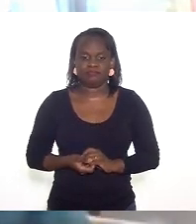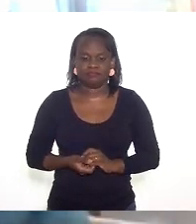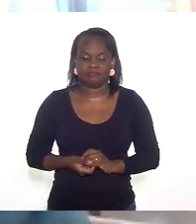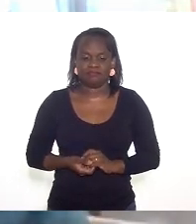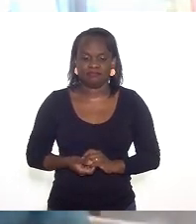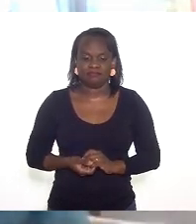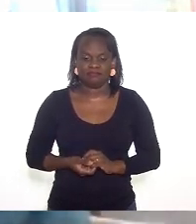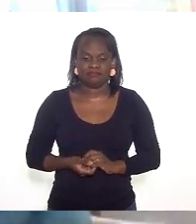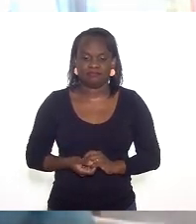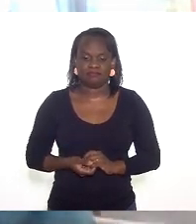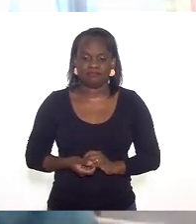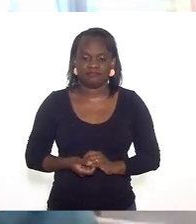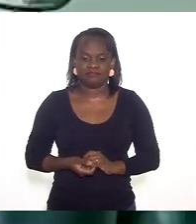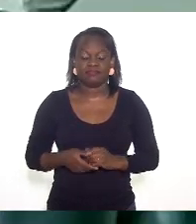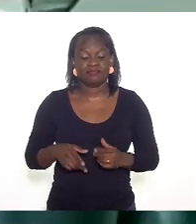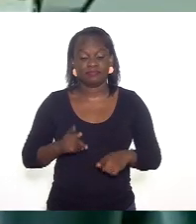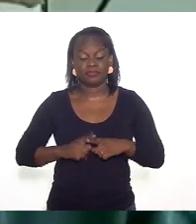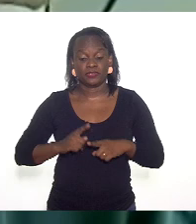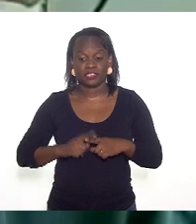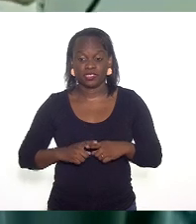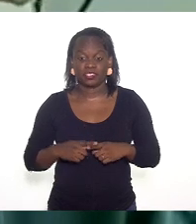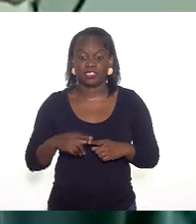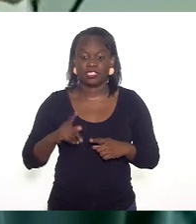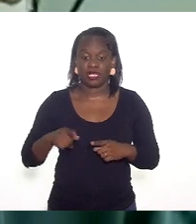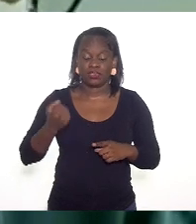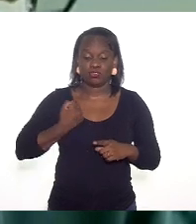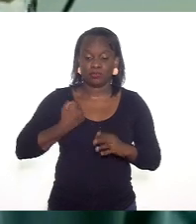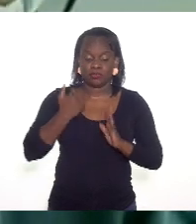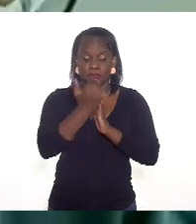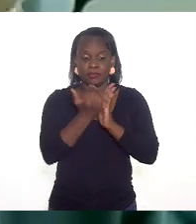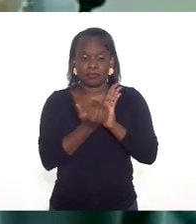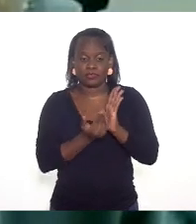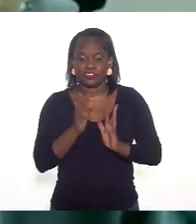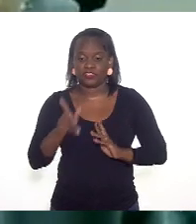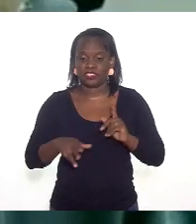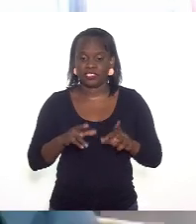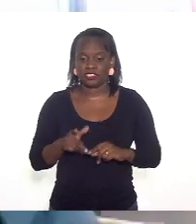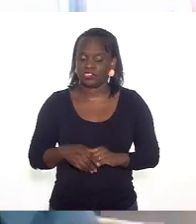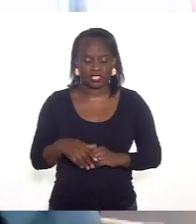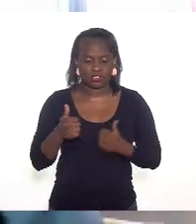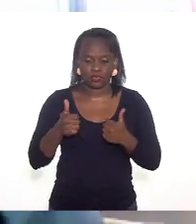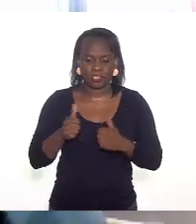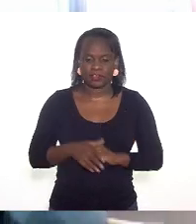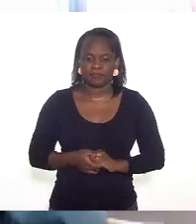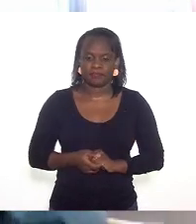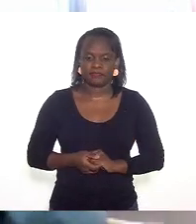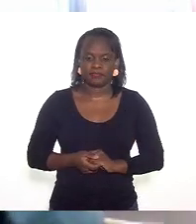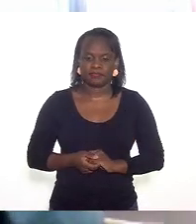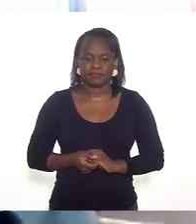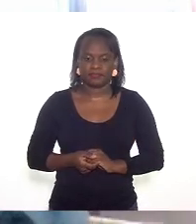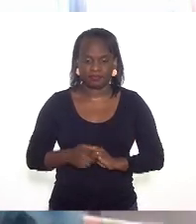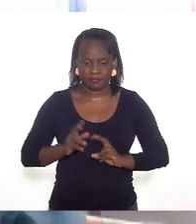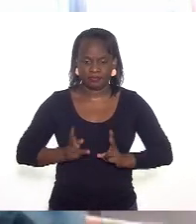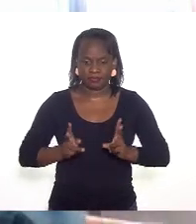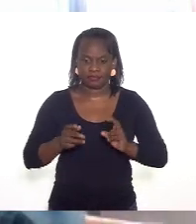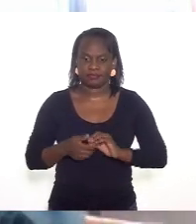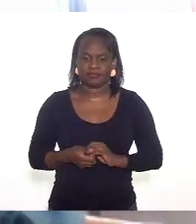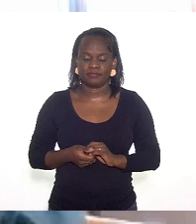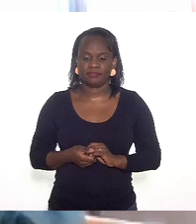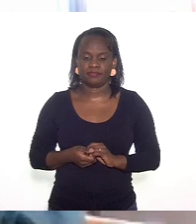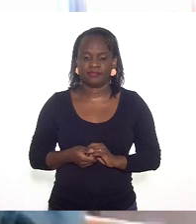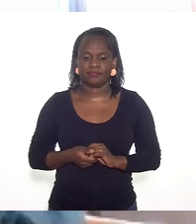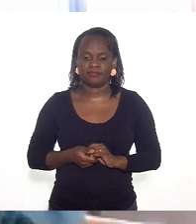Defasado. Não, é porque é a questão de numeração diferente. Não, tudo bem. Vamos então adiante.